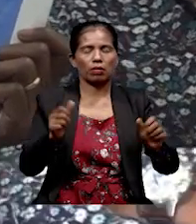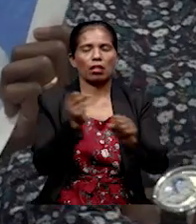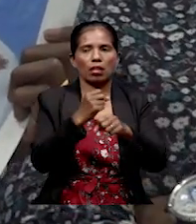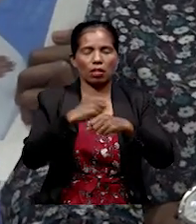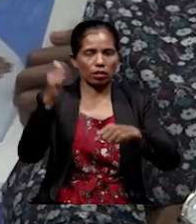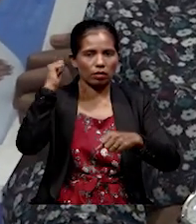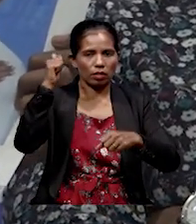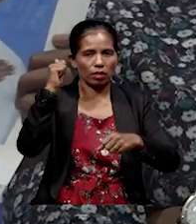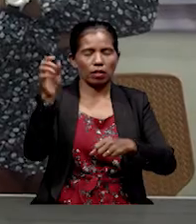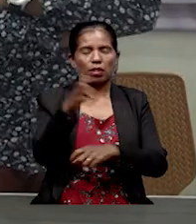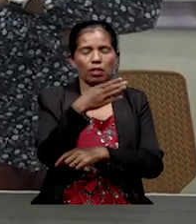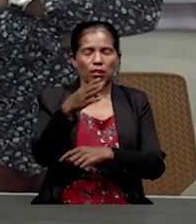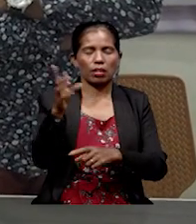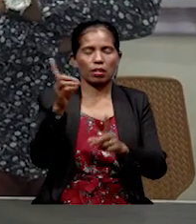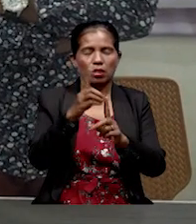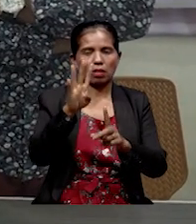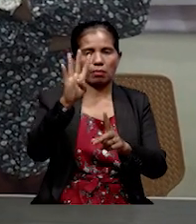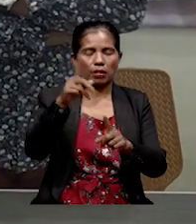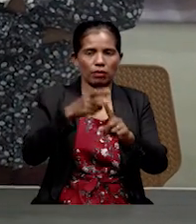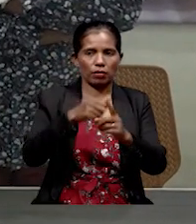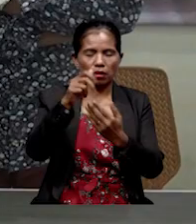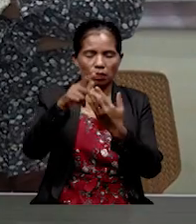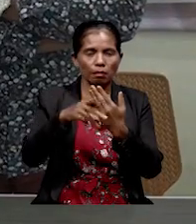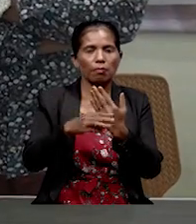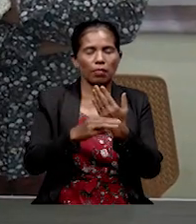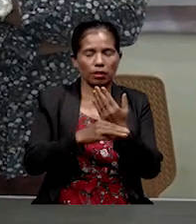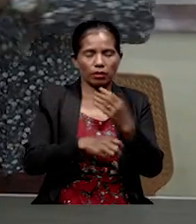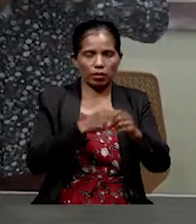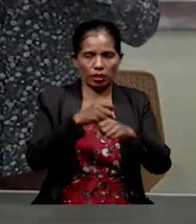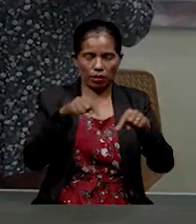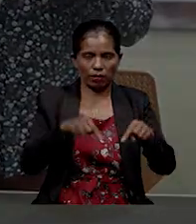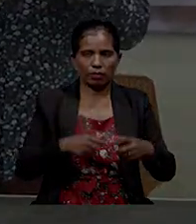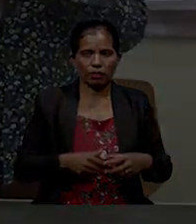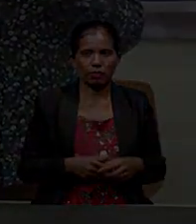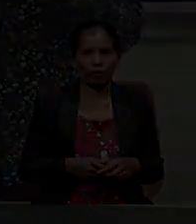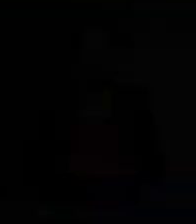kampanye i lorong hat fulan marsu tinang nei. Abraham Amaral, Aniseto Leite, GMN.